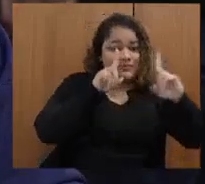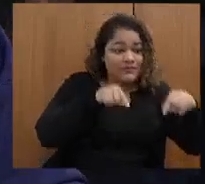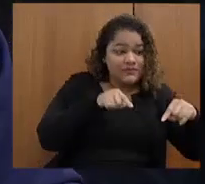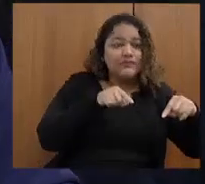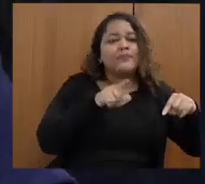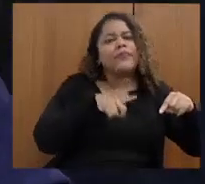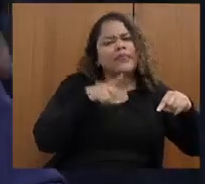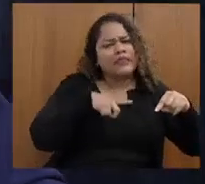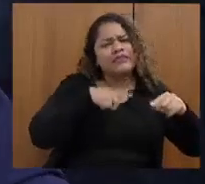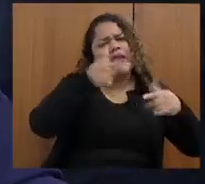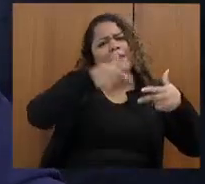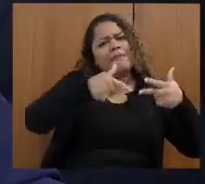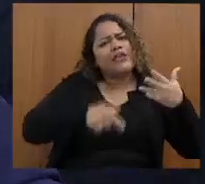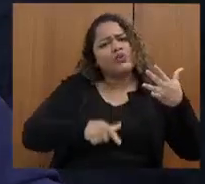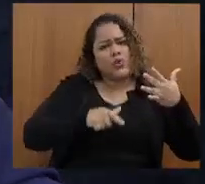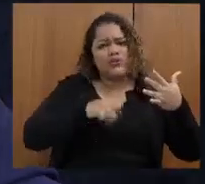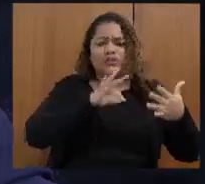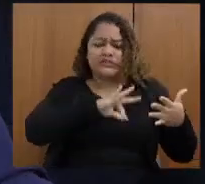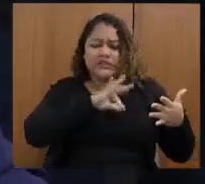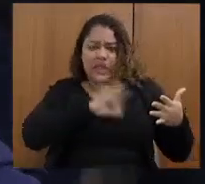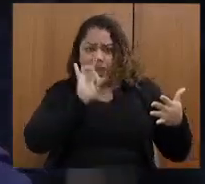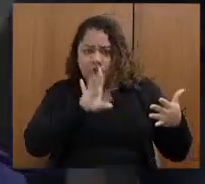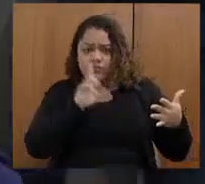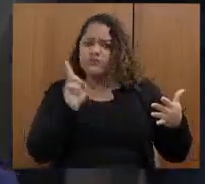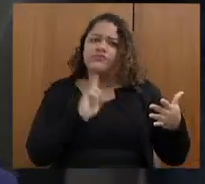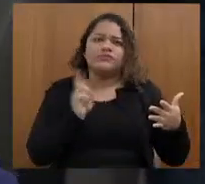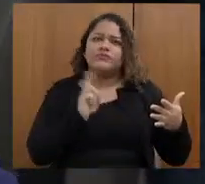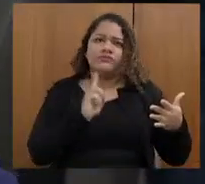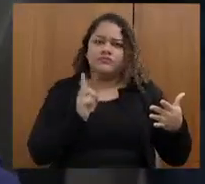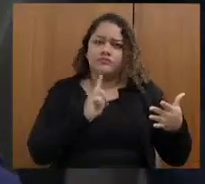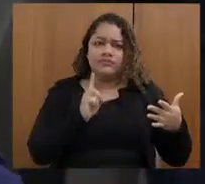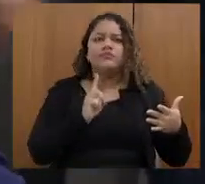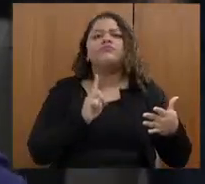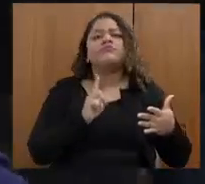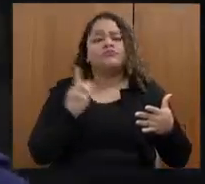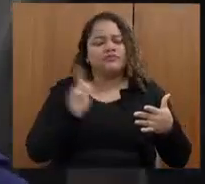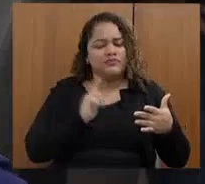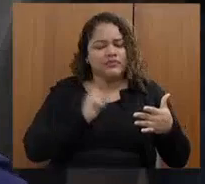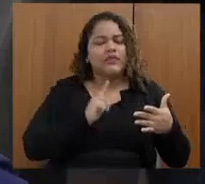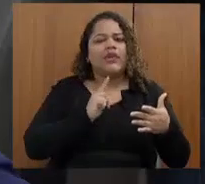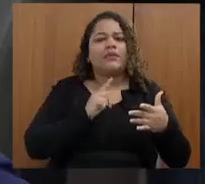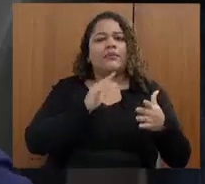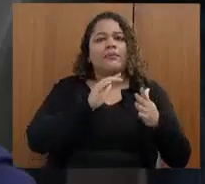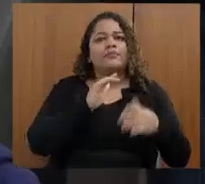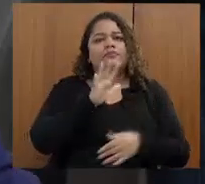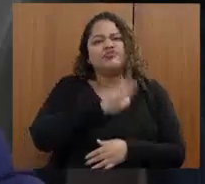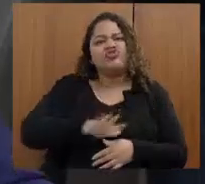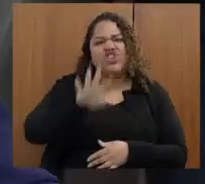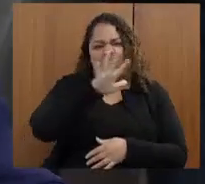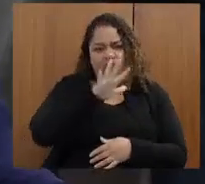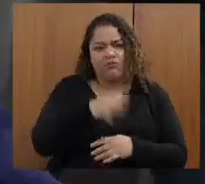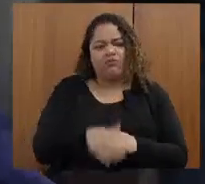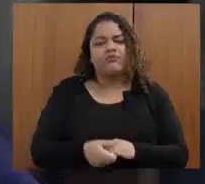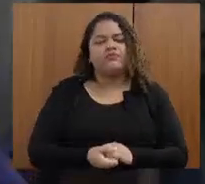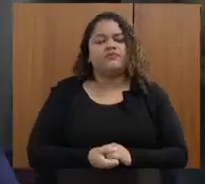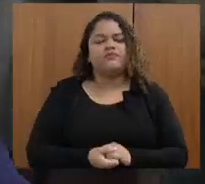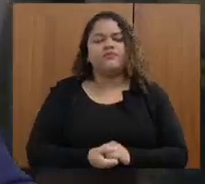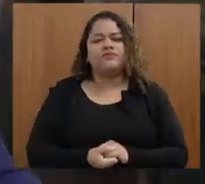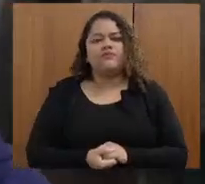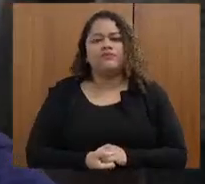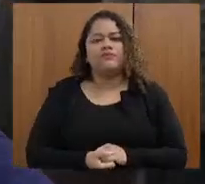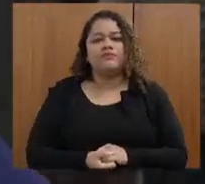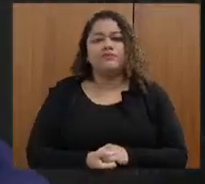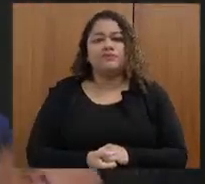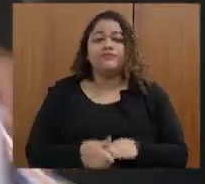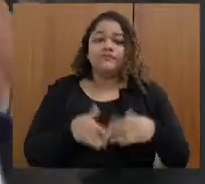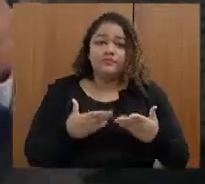da questão do salário né Essa é mais Global Então já